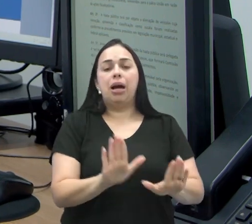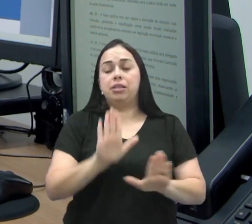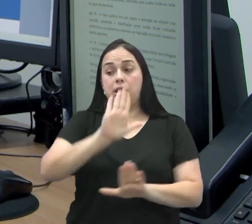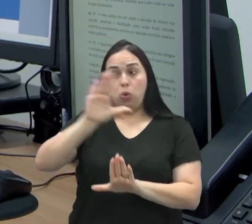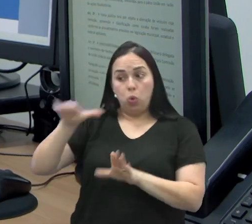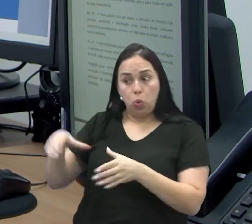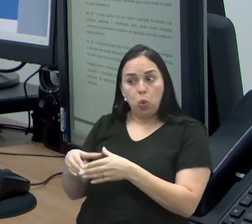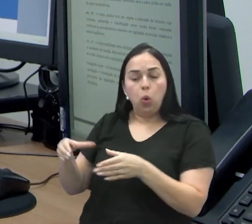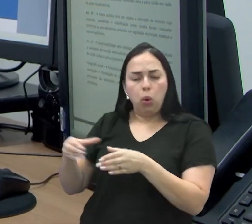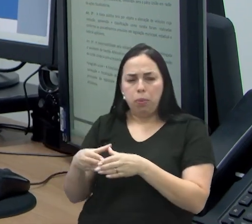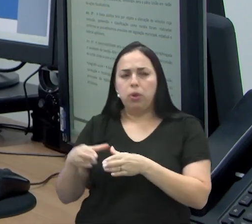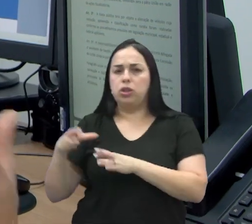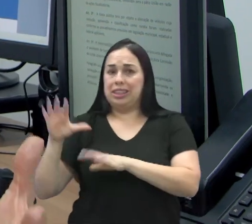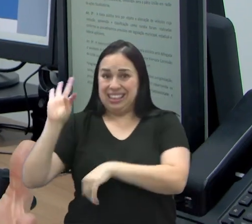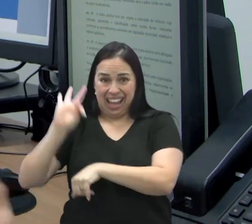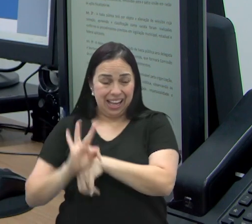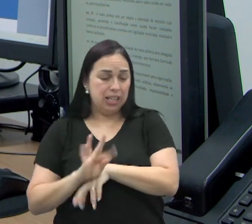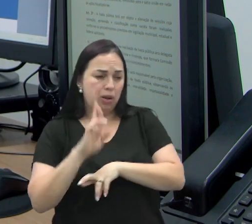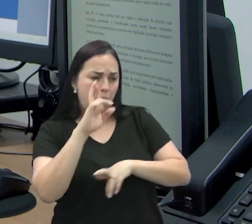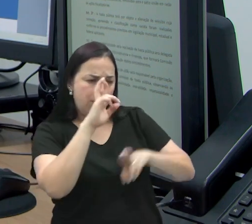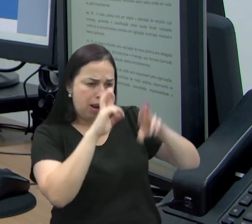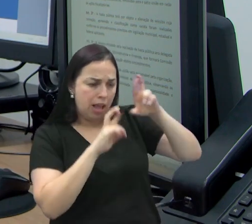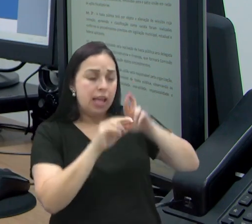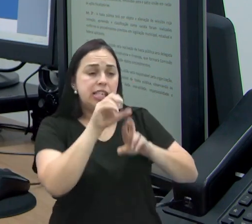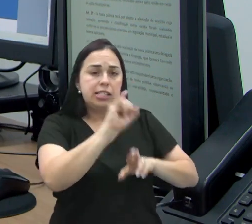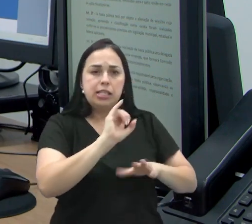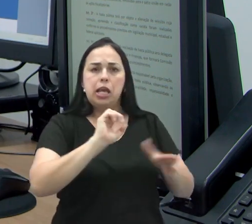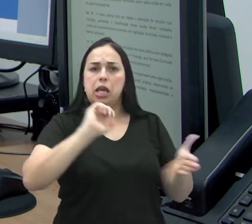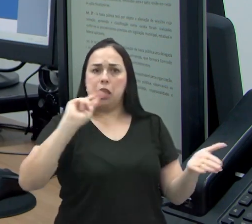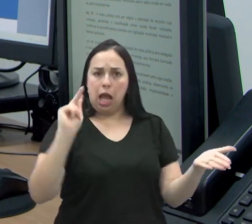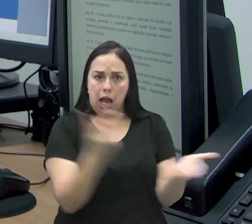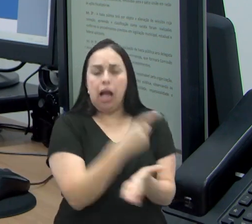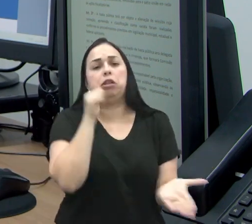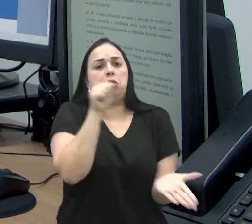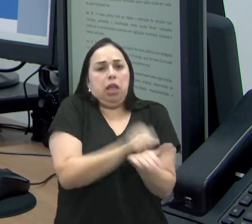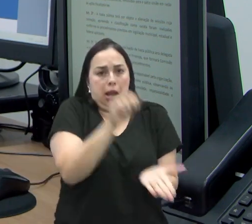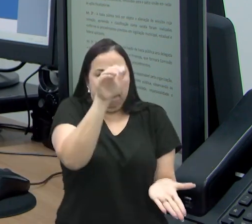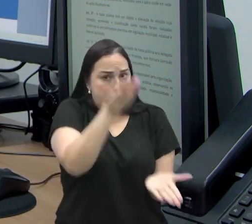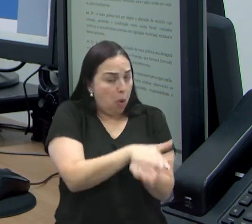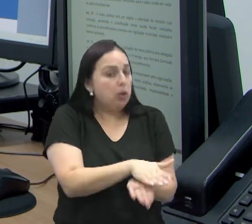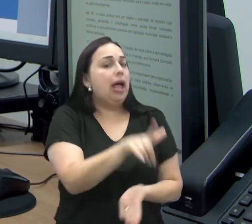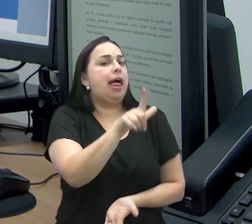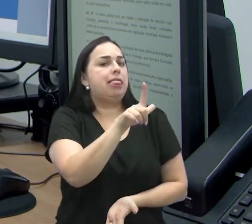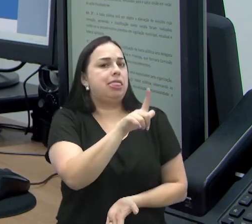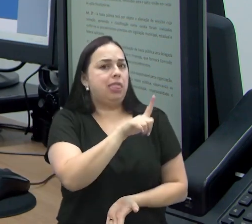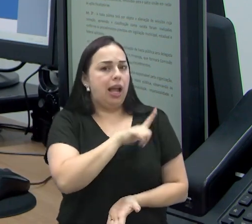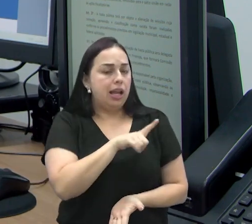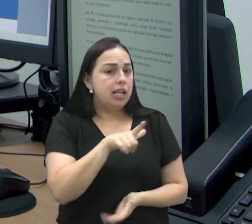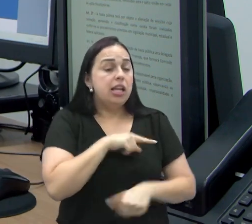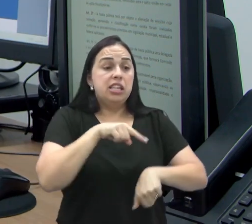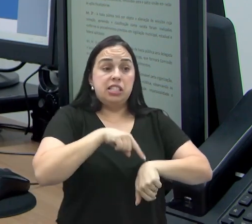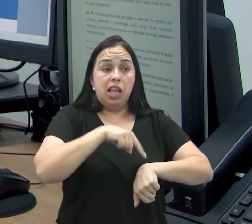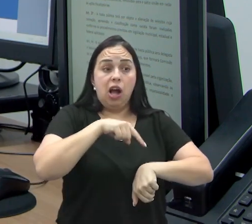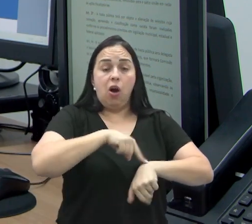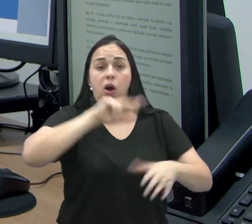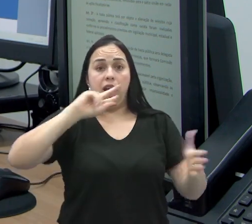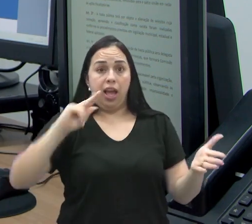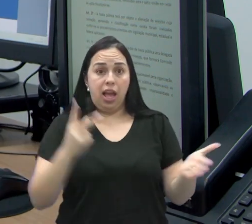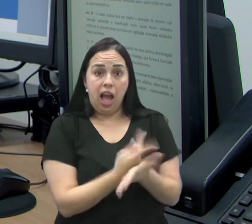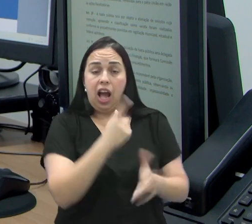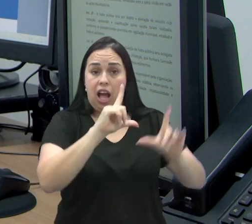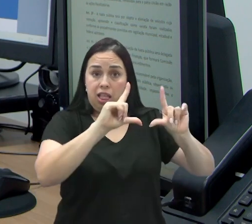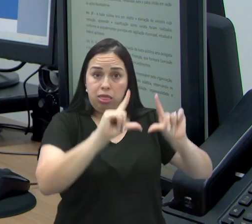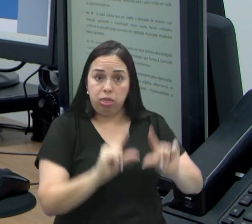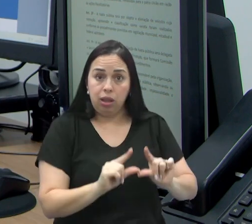que faz esse acompanhamento, fiscaliza as empresas, penaliza também se for o caso, se não estiver cumprindo com horário ou